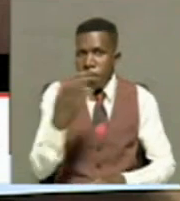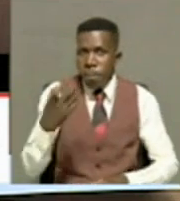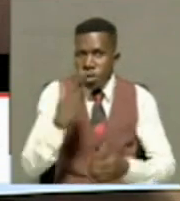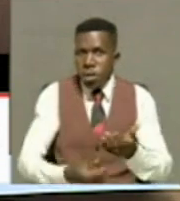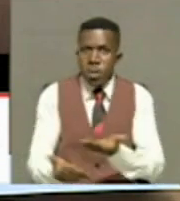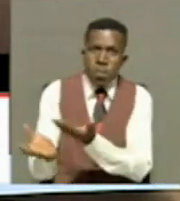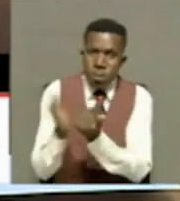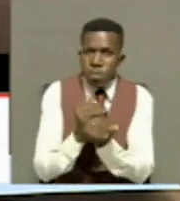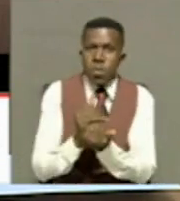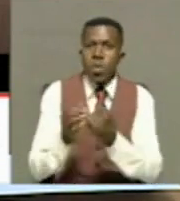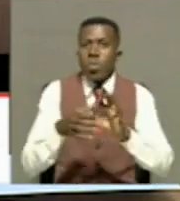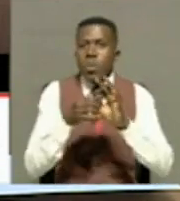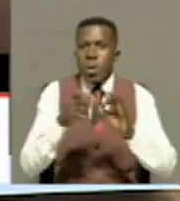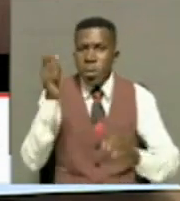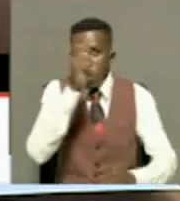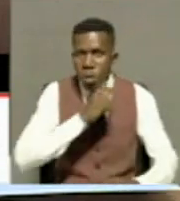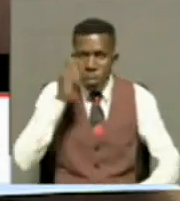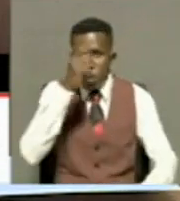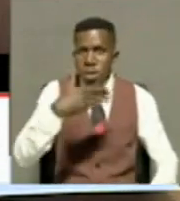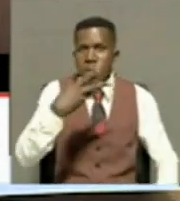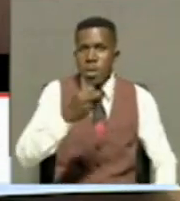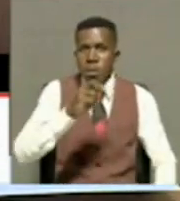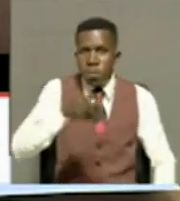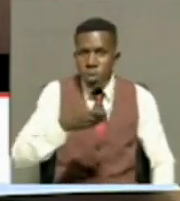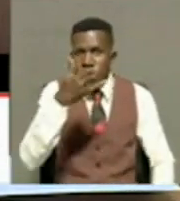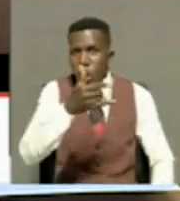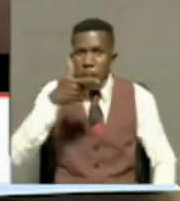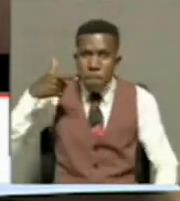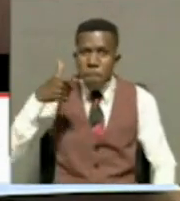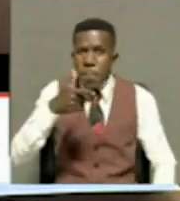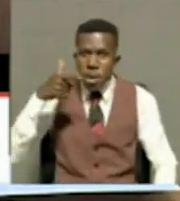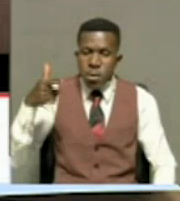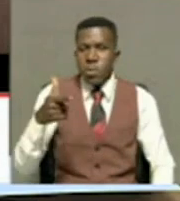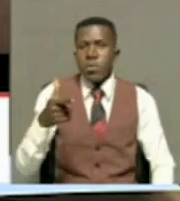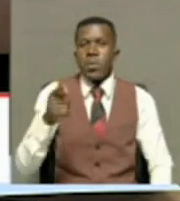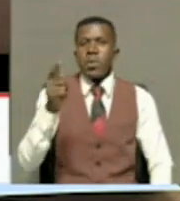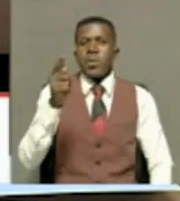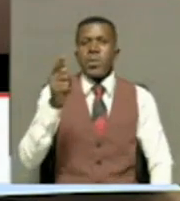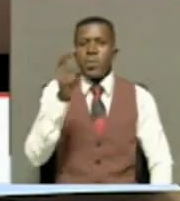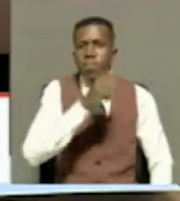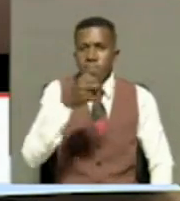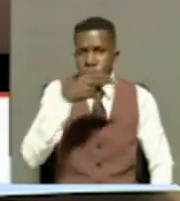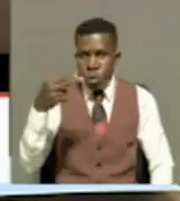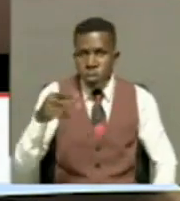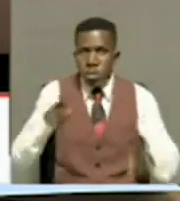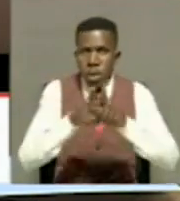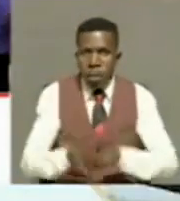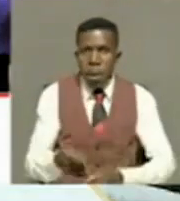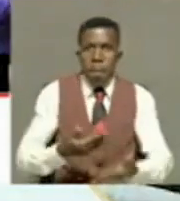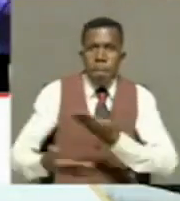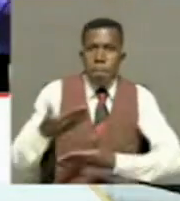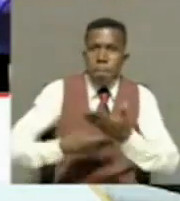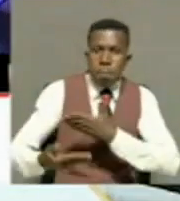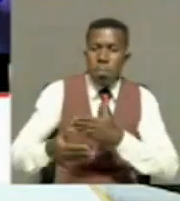de 13,2 bilhões de euros. E estamos a falar do mercado de 341 milhões de